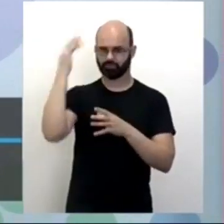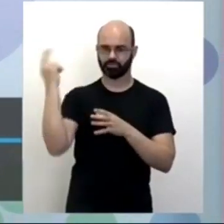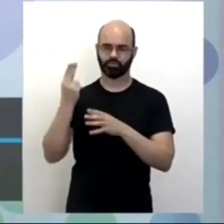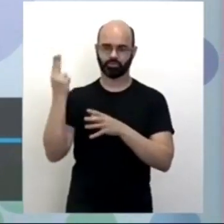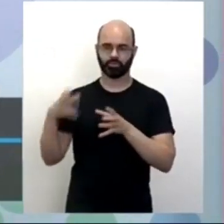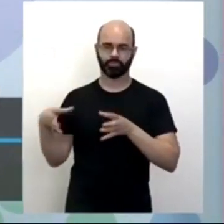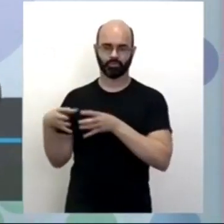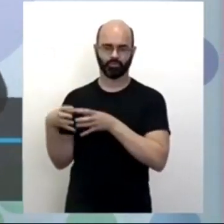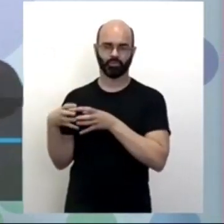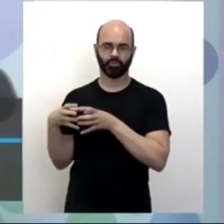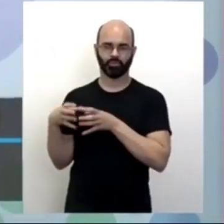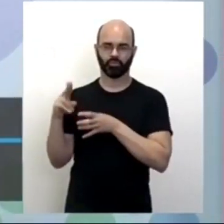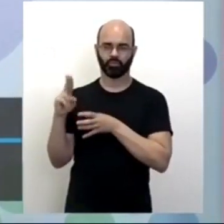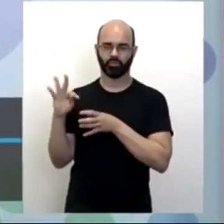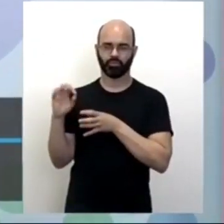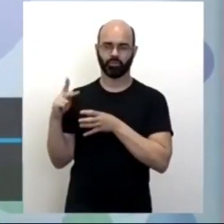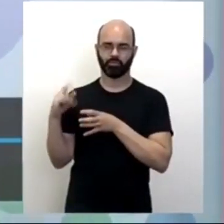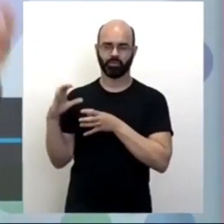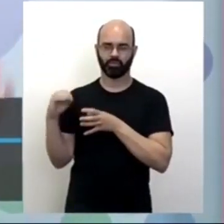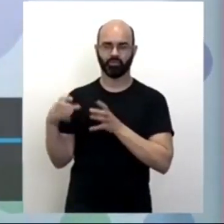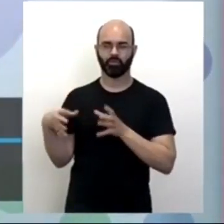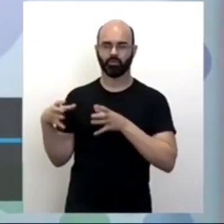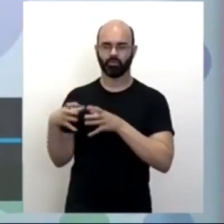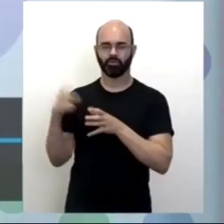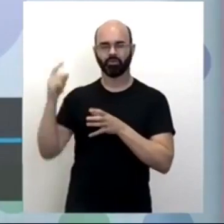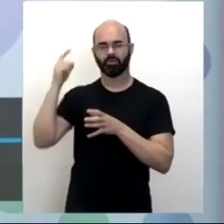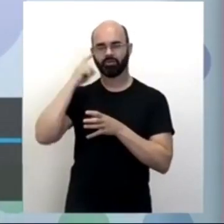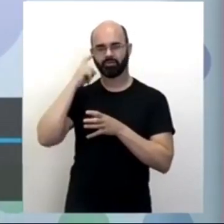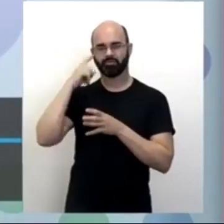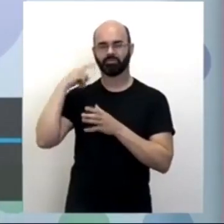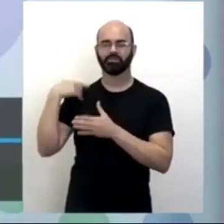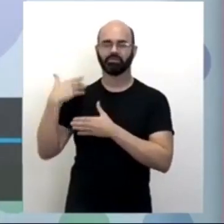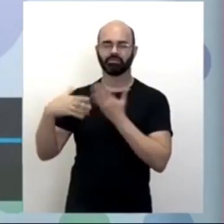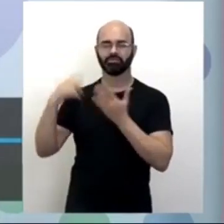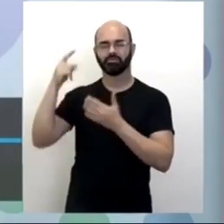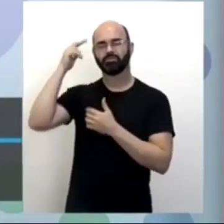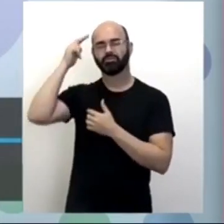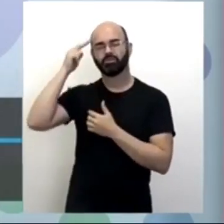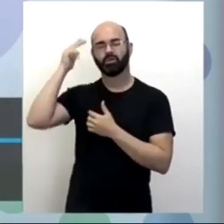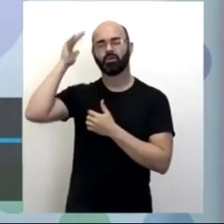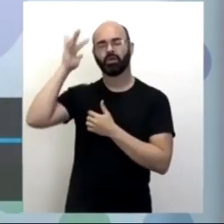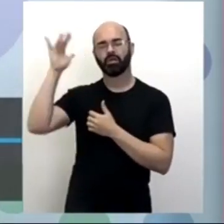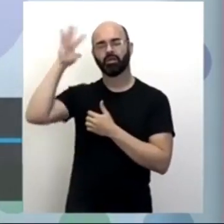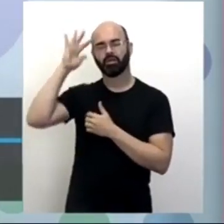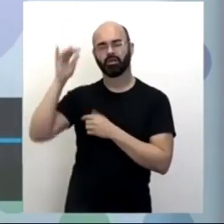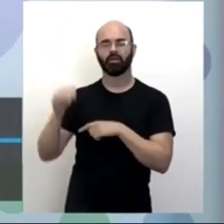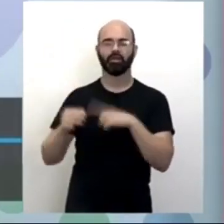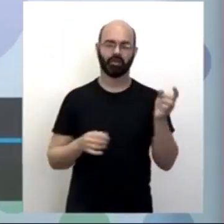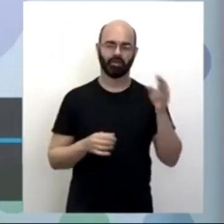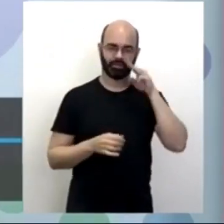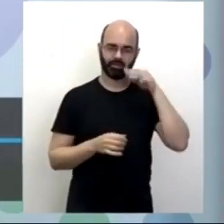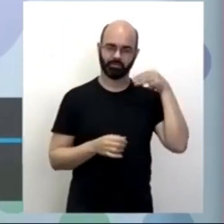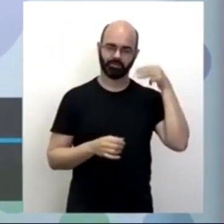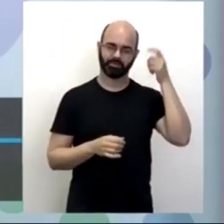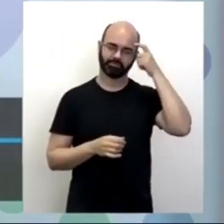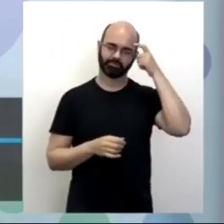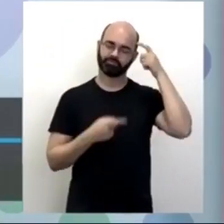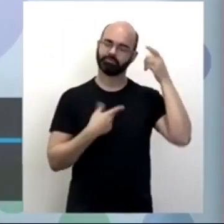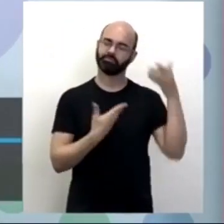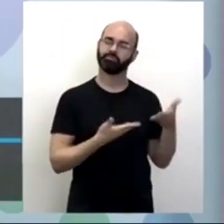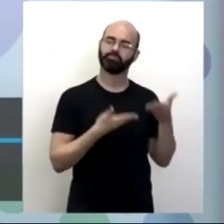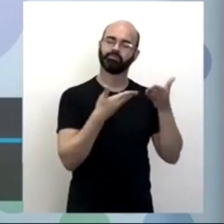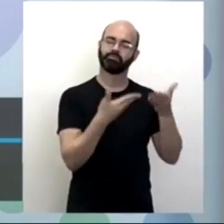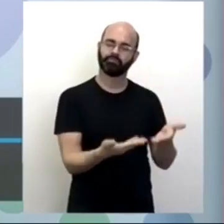em algo extremamente relacionado à divagação, ao sonho, ele, Marx, né, propunha então